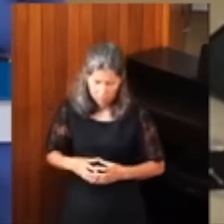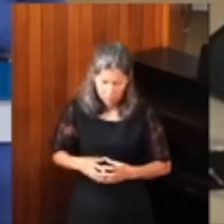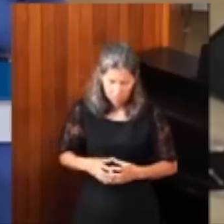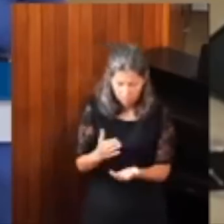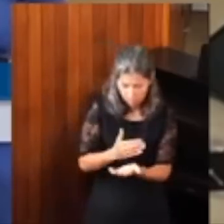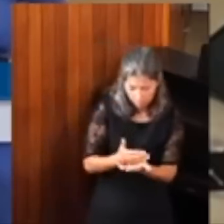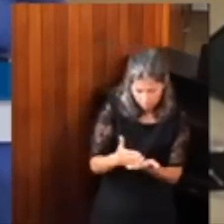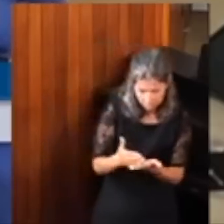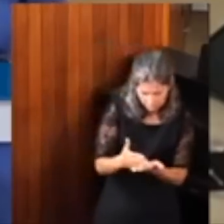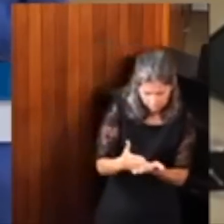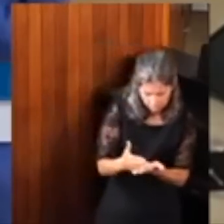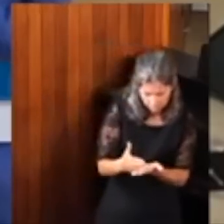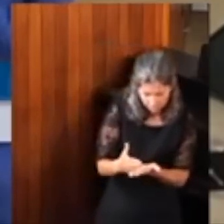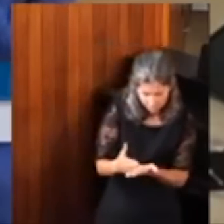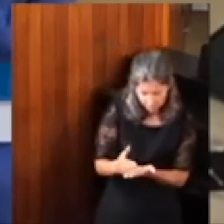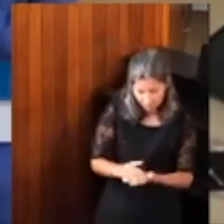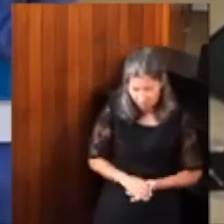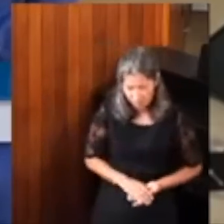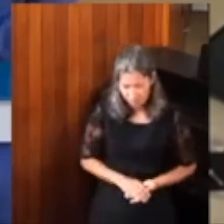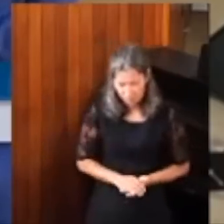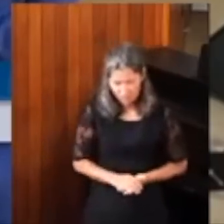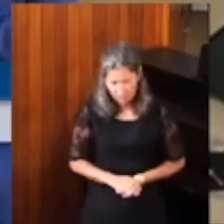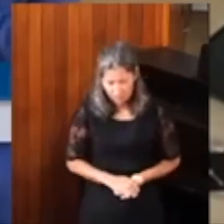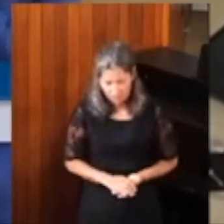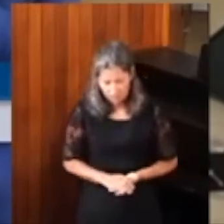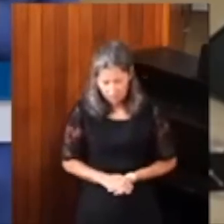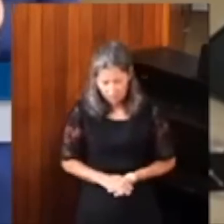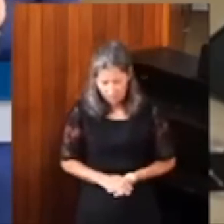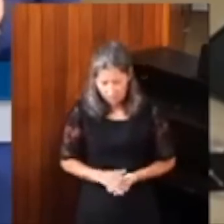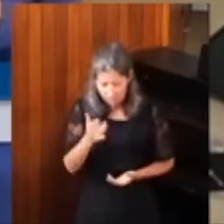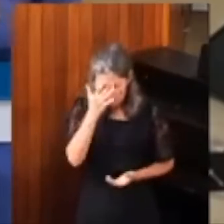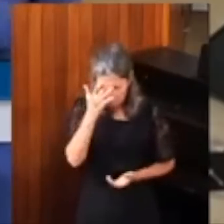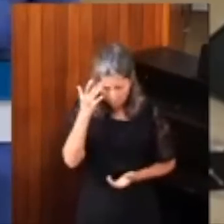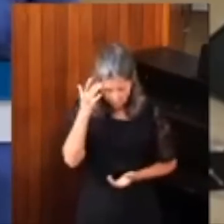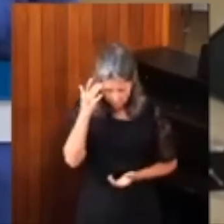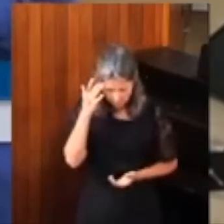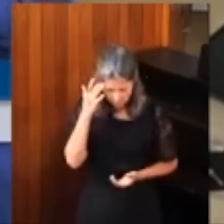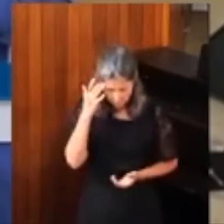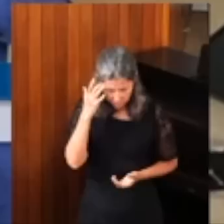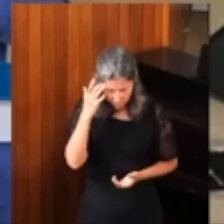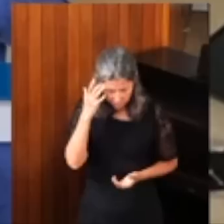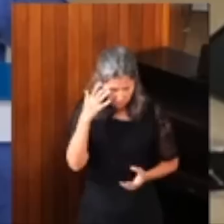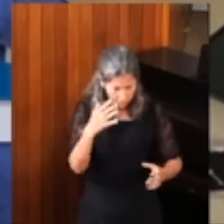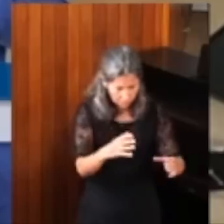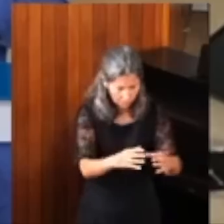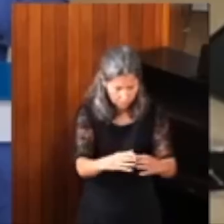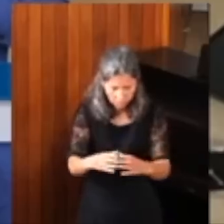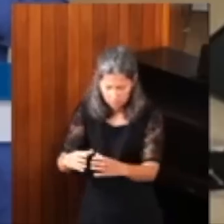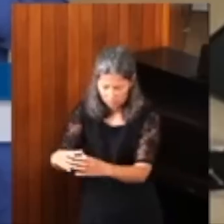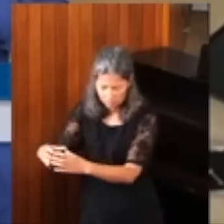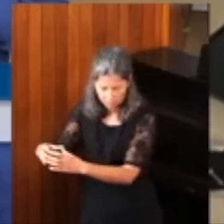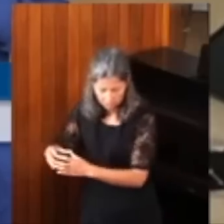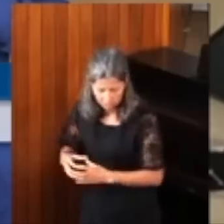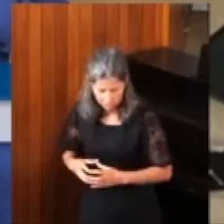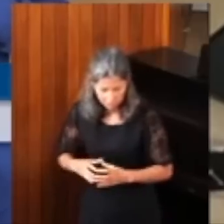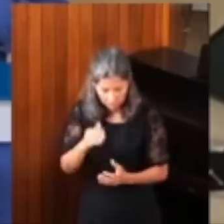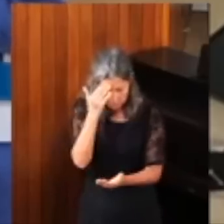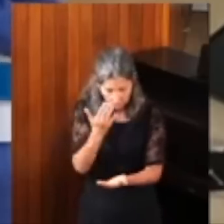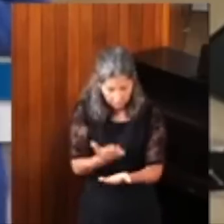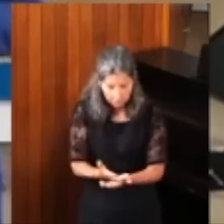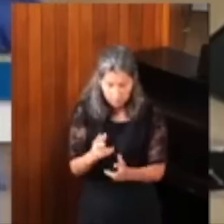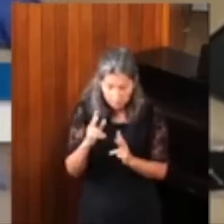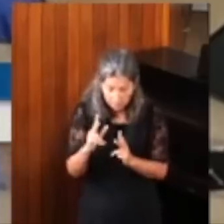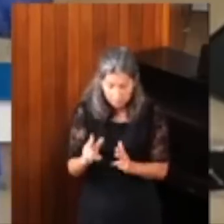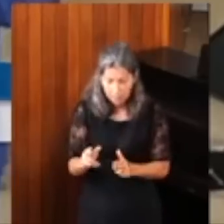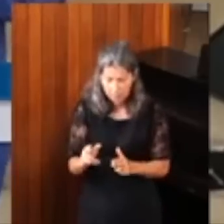nossa igreja. Não foi uma dissidência de uma outra igreja. Foram pessoas de várias igrejas que tinham uma esperança comum. E que